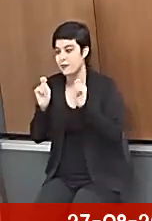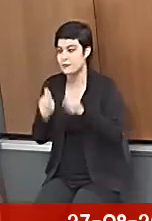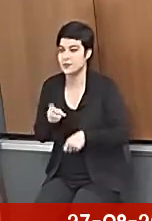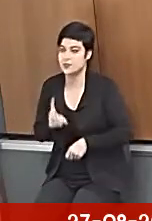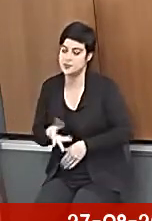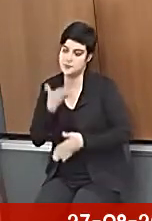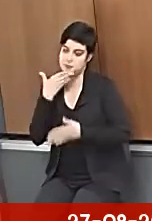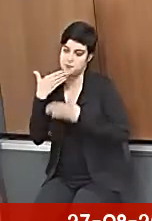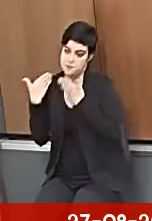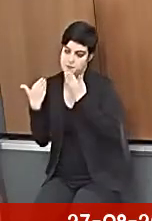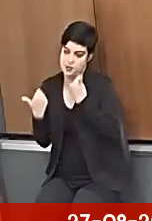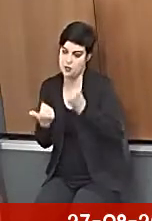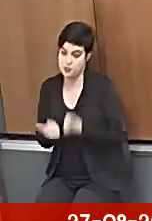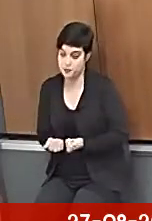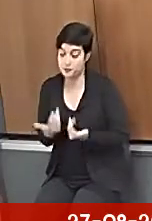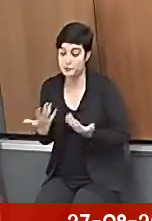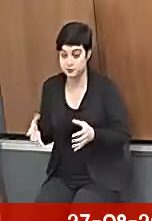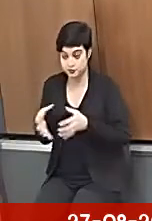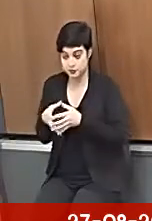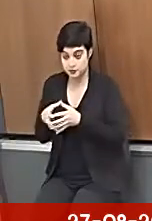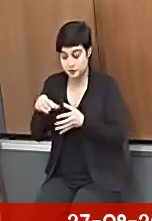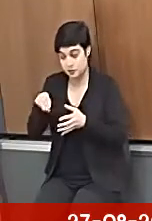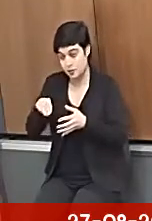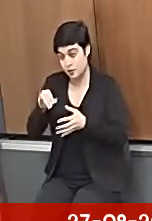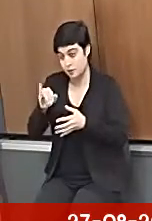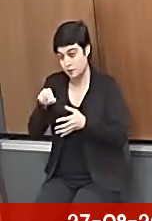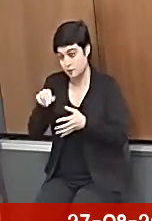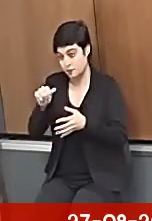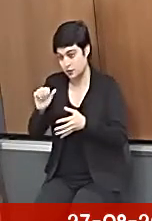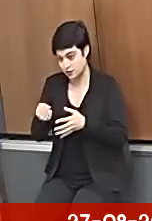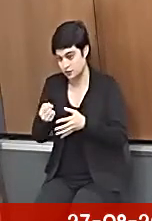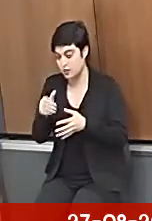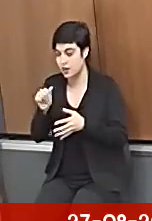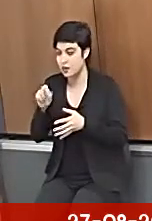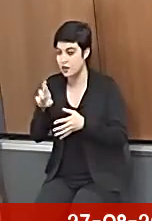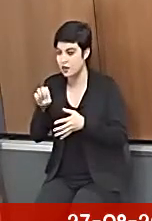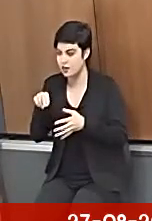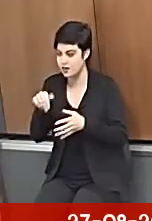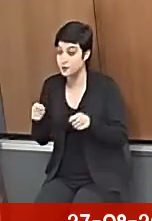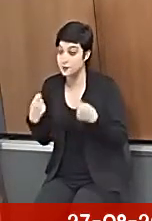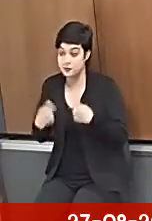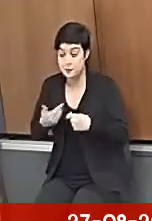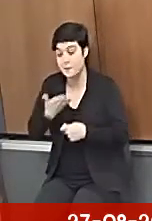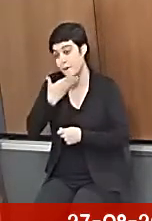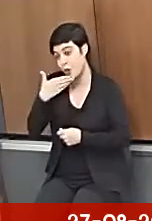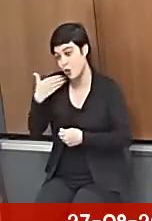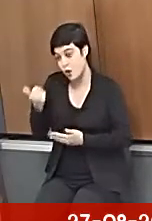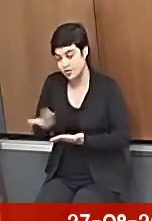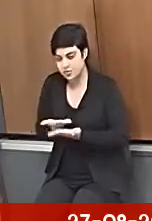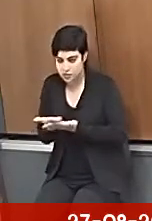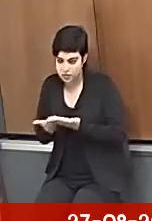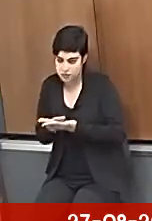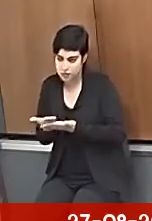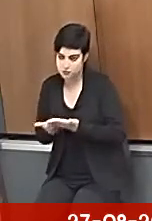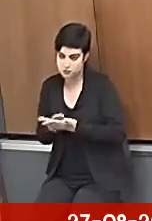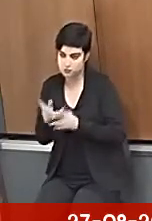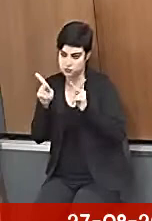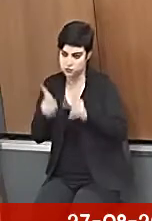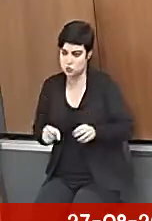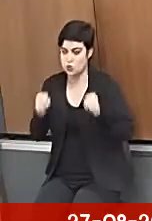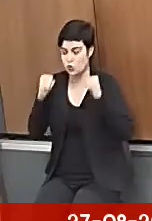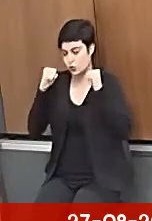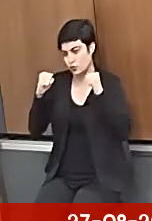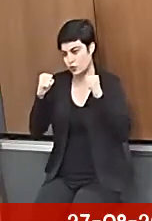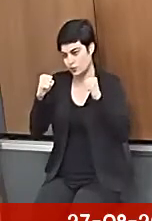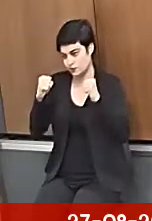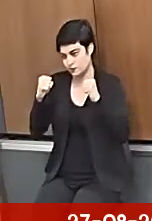tenho dúvida de que a minas arena precisa melhorar no trato com o torcedor com seu cliente na época o torcedor é o seu cliente